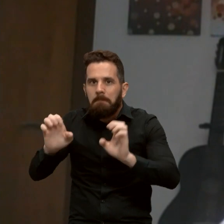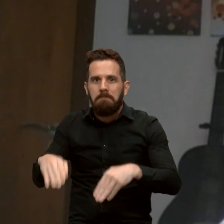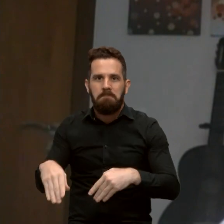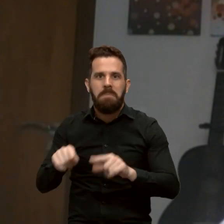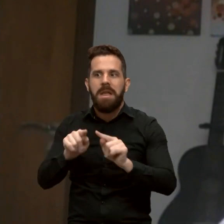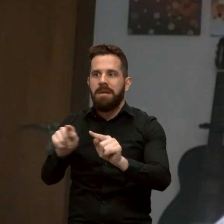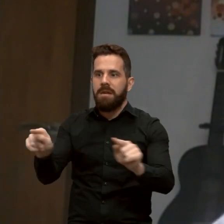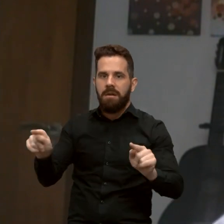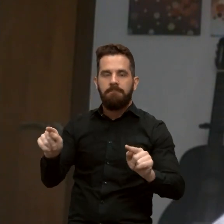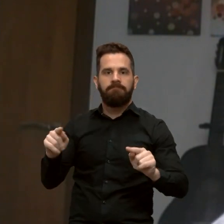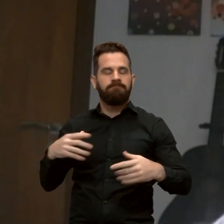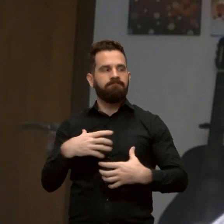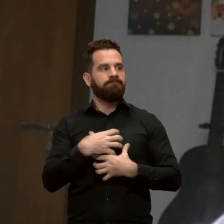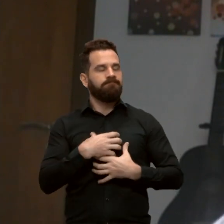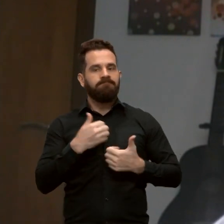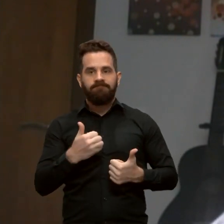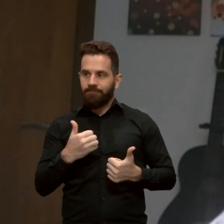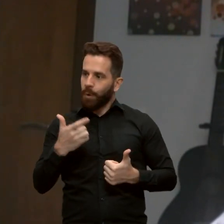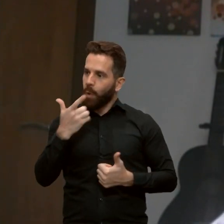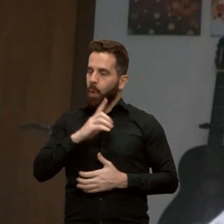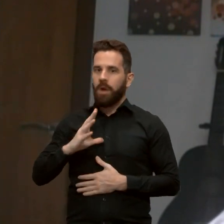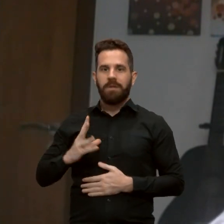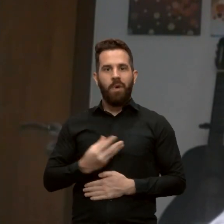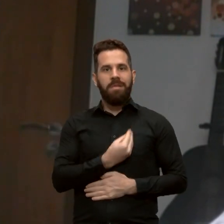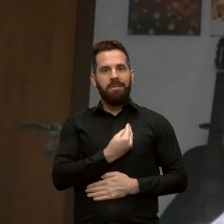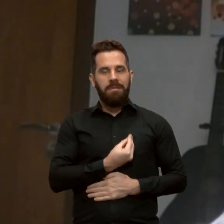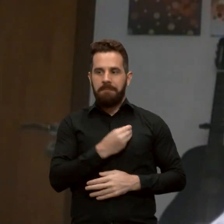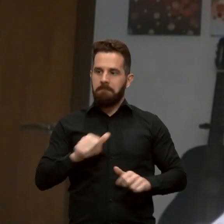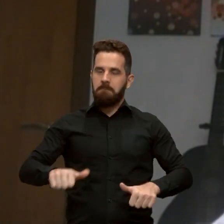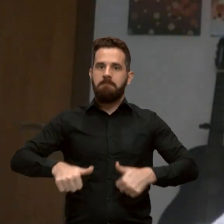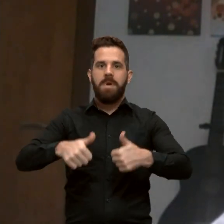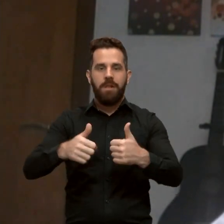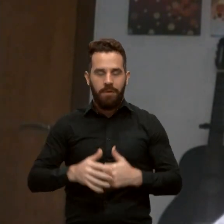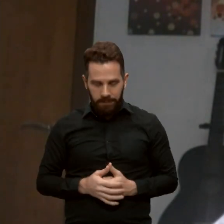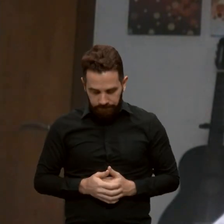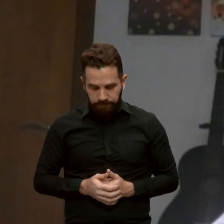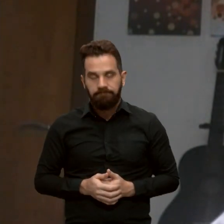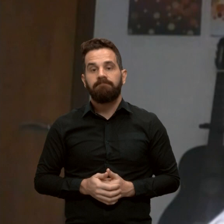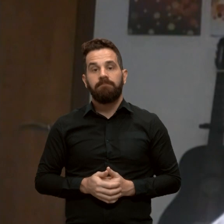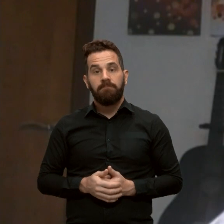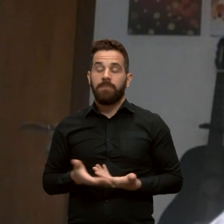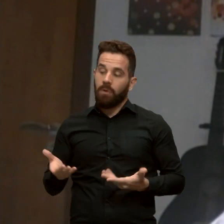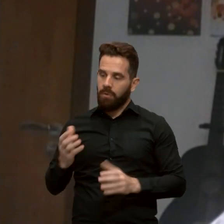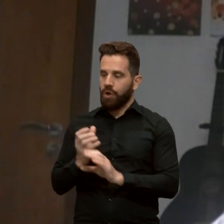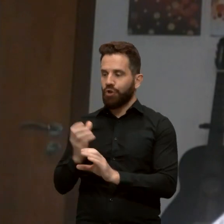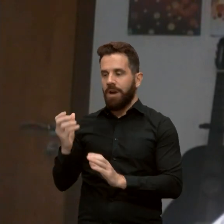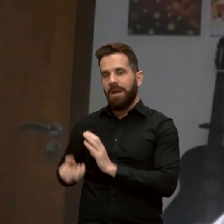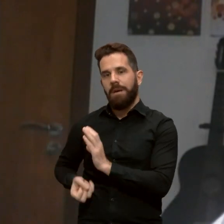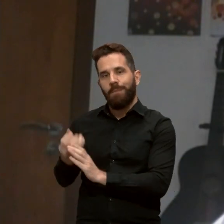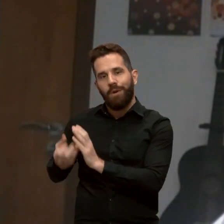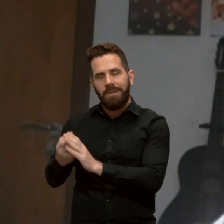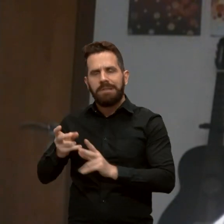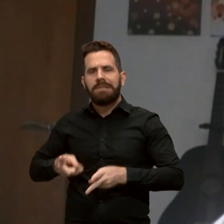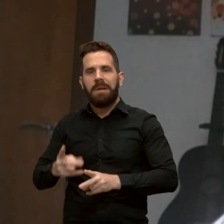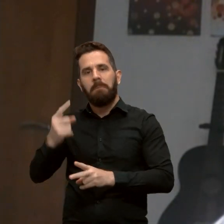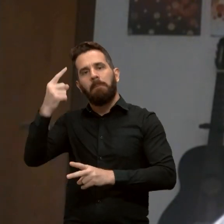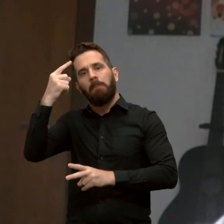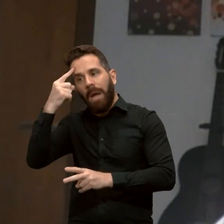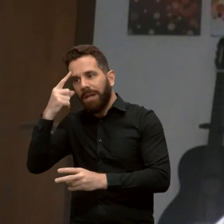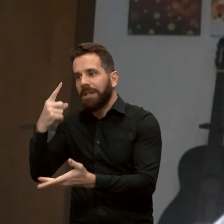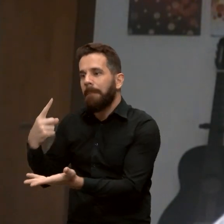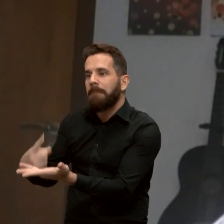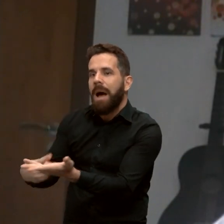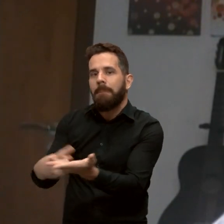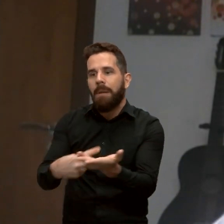como todas as ferramentas relacionadas à engenharia de produção, né, vão estar sempre pensando nessa orquestração